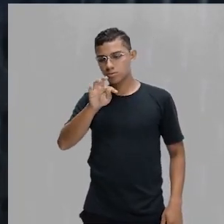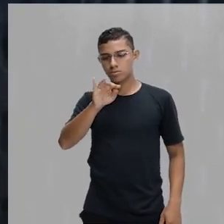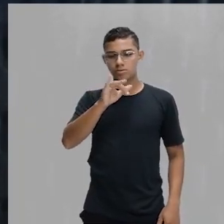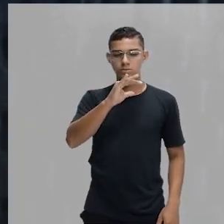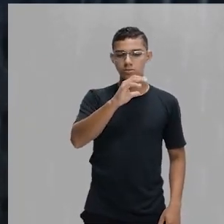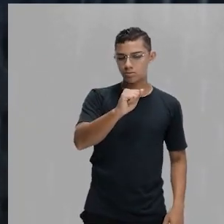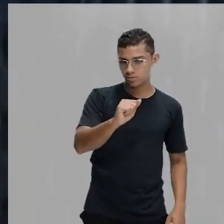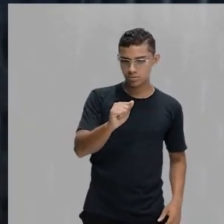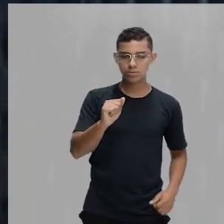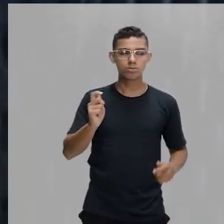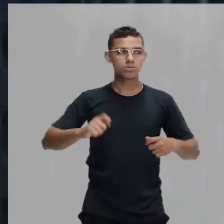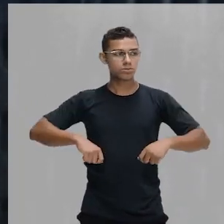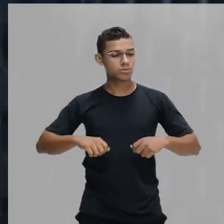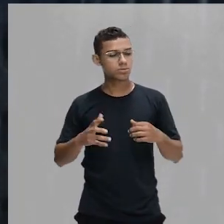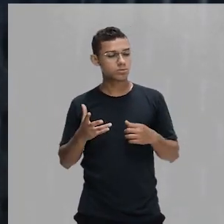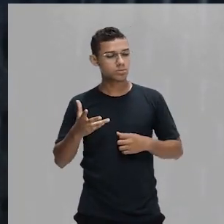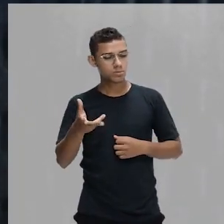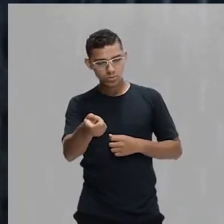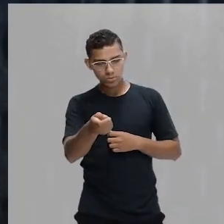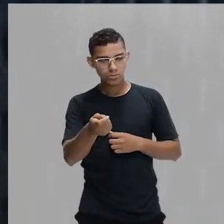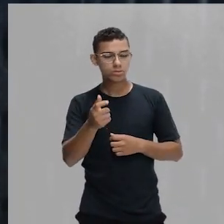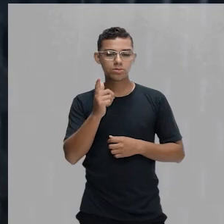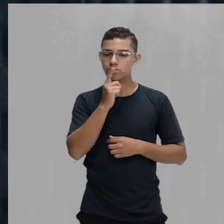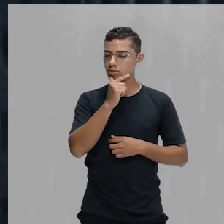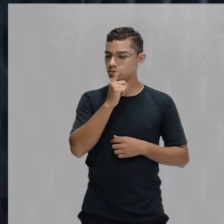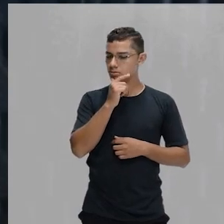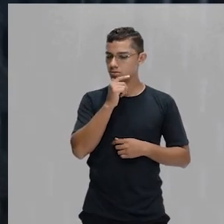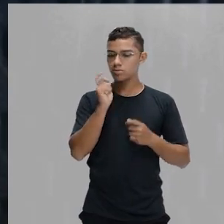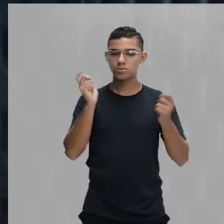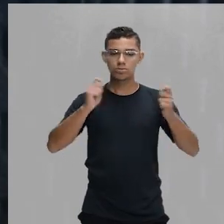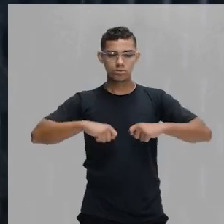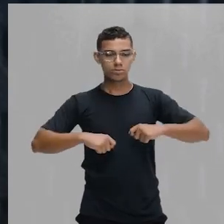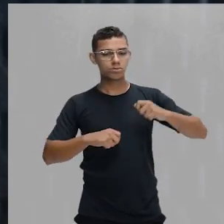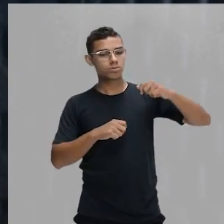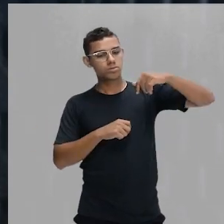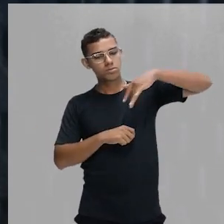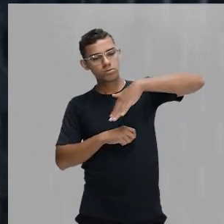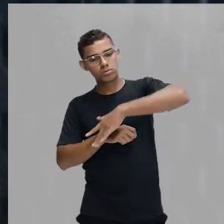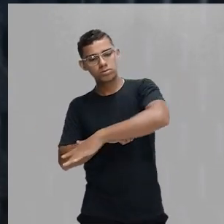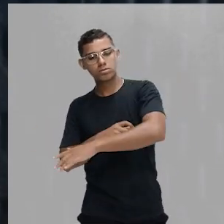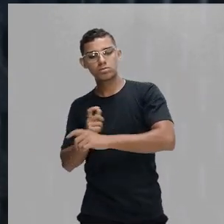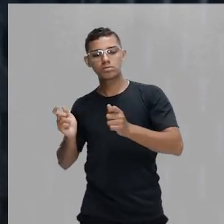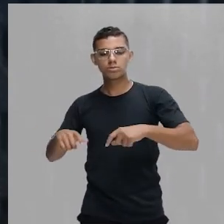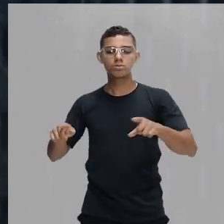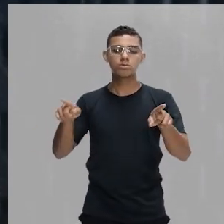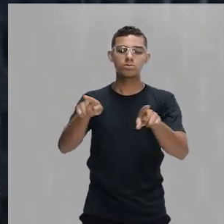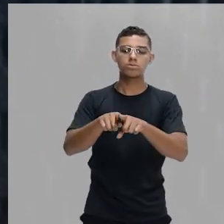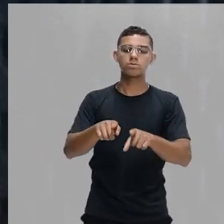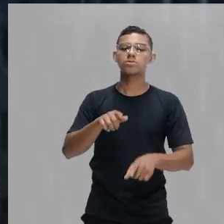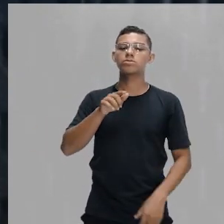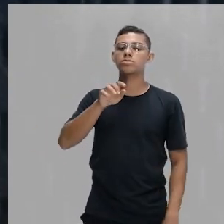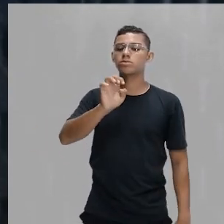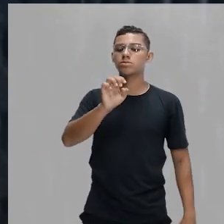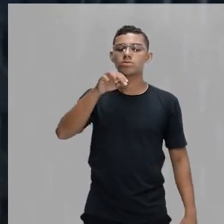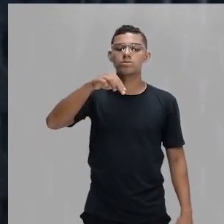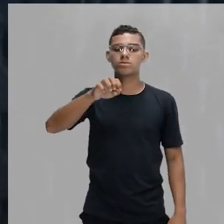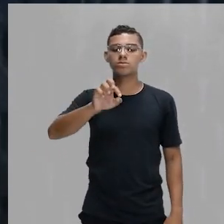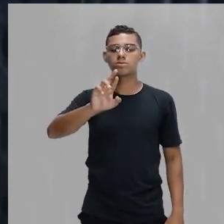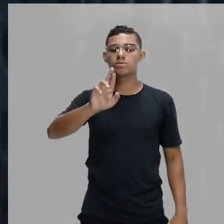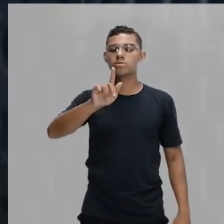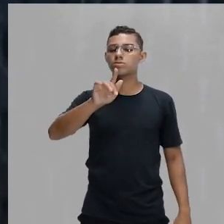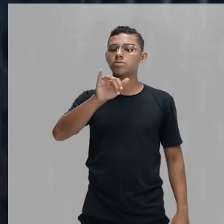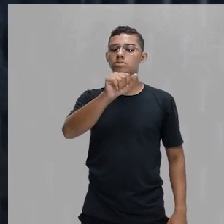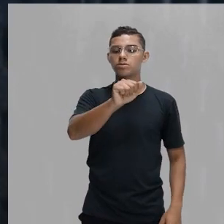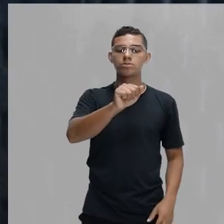da velocidade, né, desta água aqui que desce, em energia elétrica. Então,